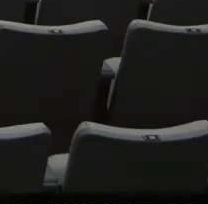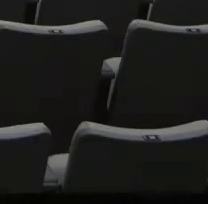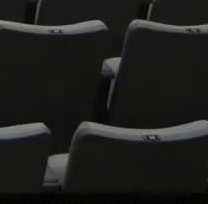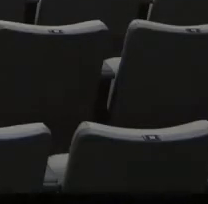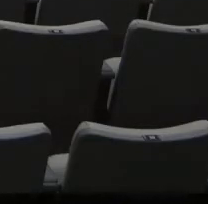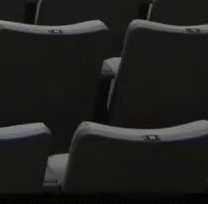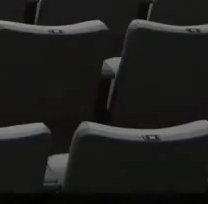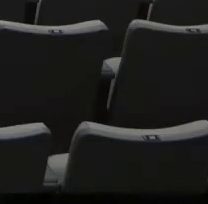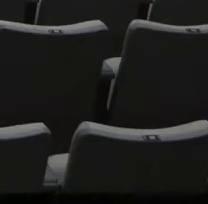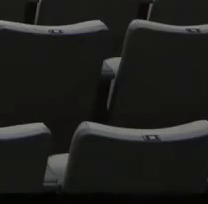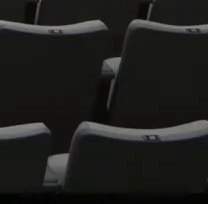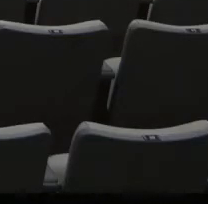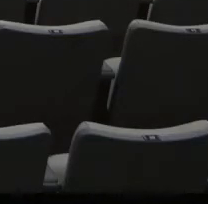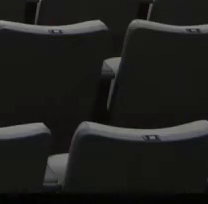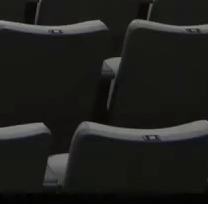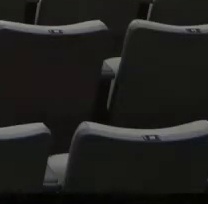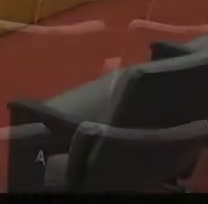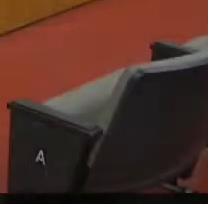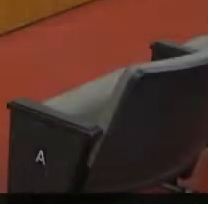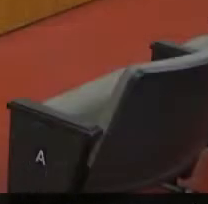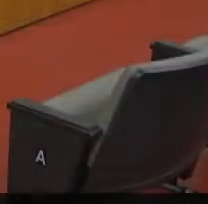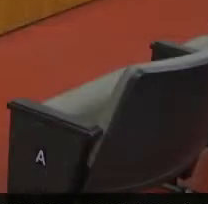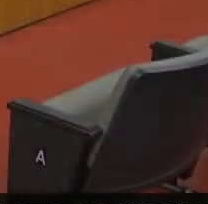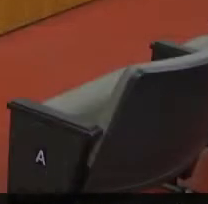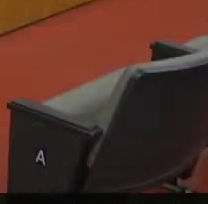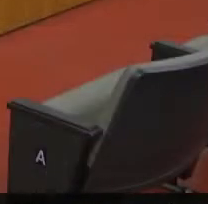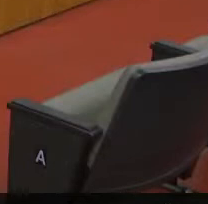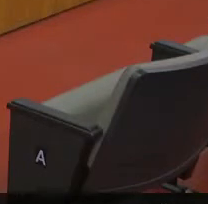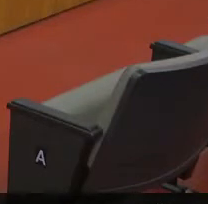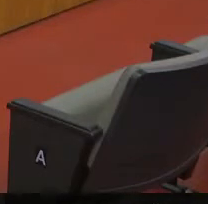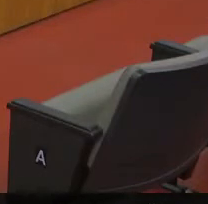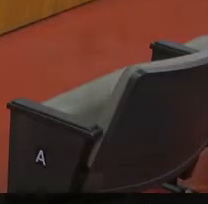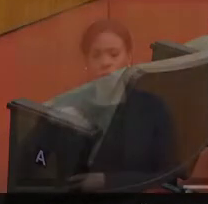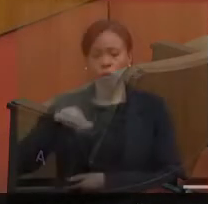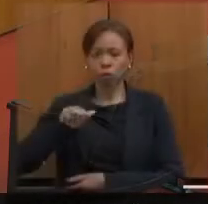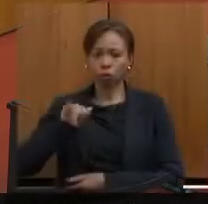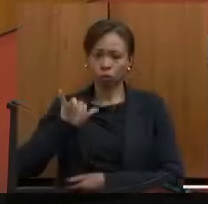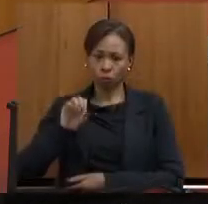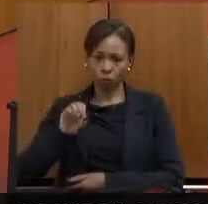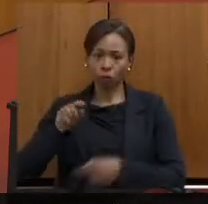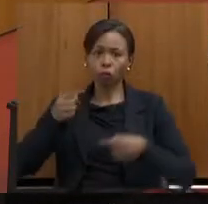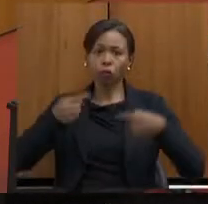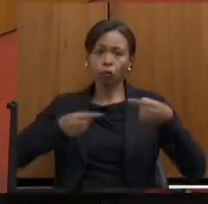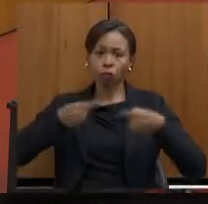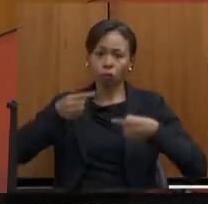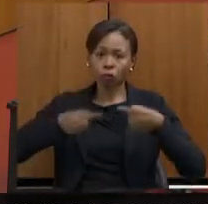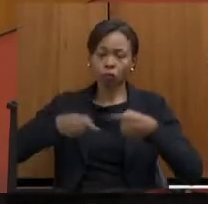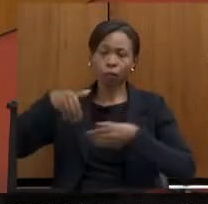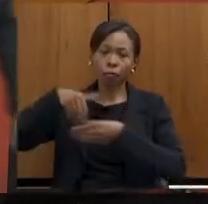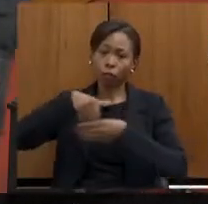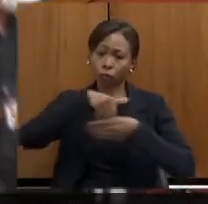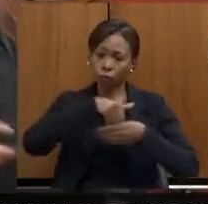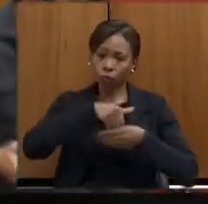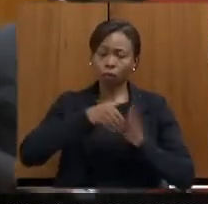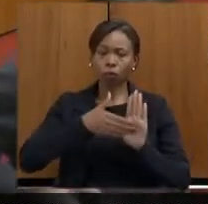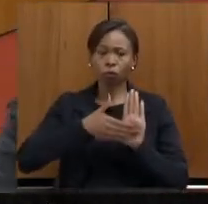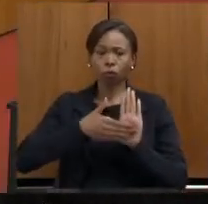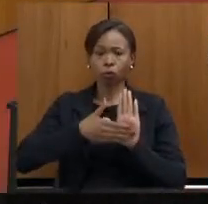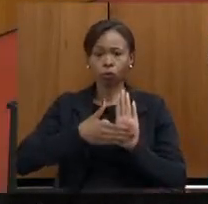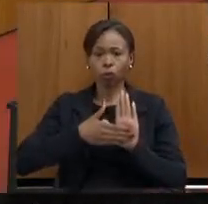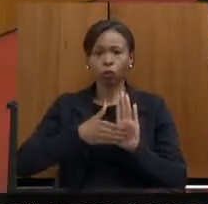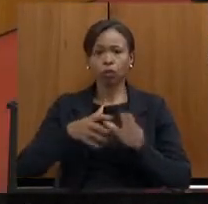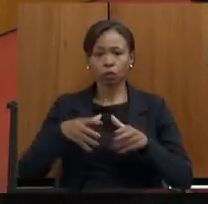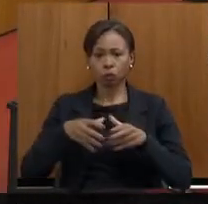de 1º de janeiro a 31 de maio, e a discutir e votar proposições da comissão.